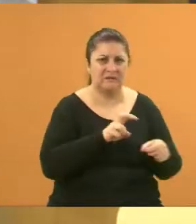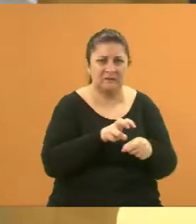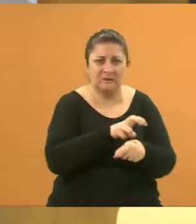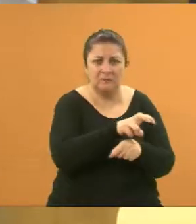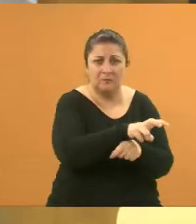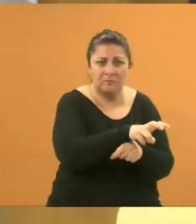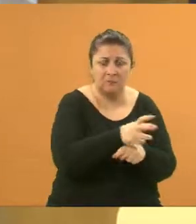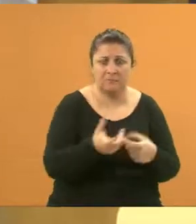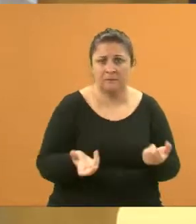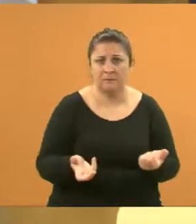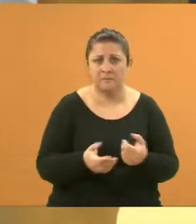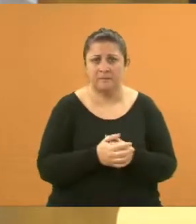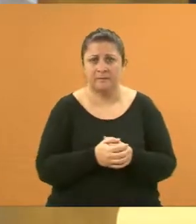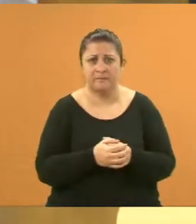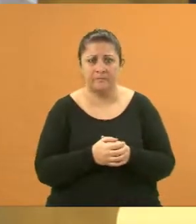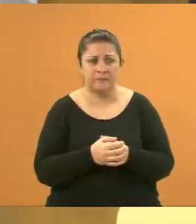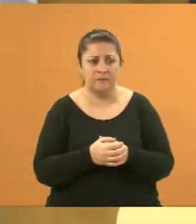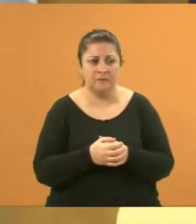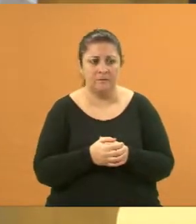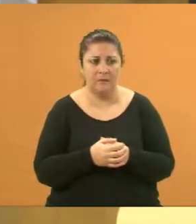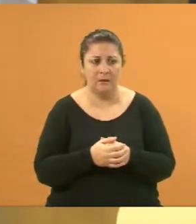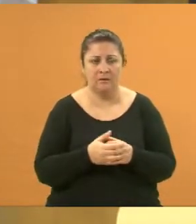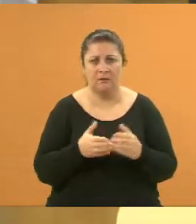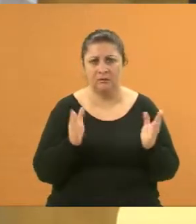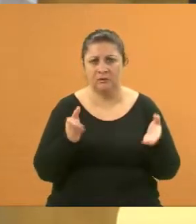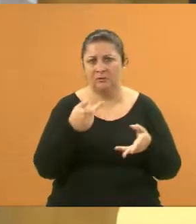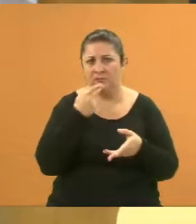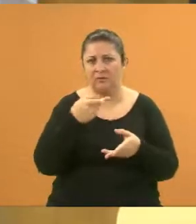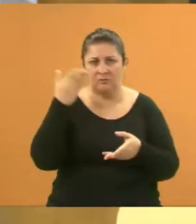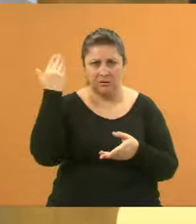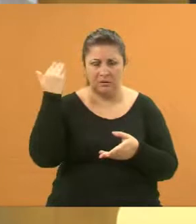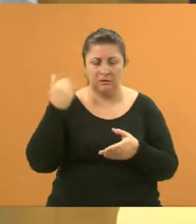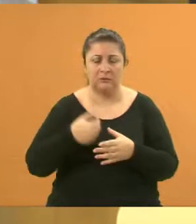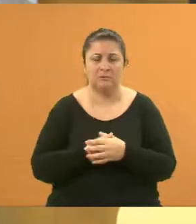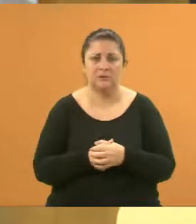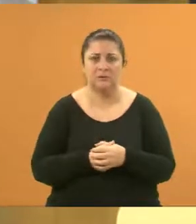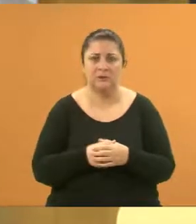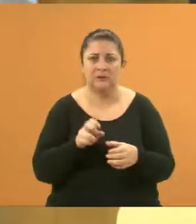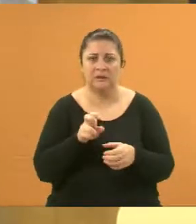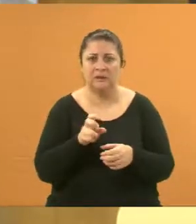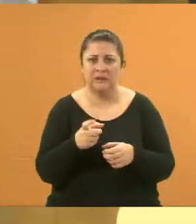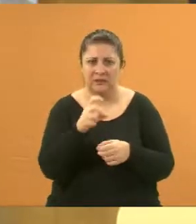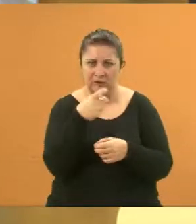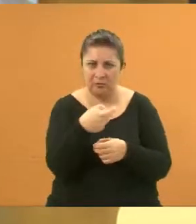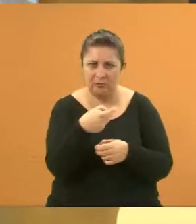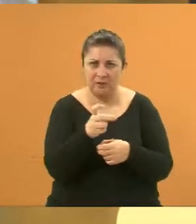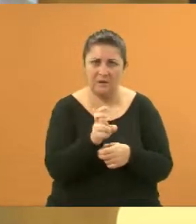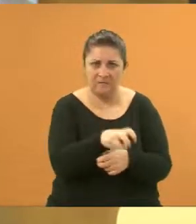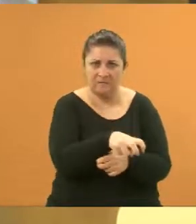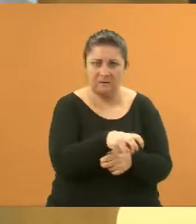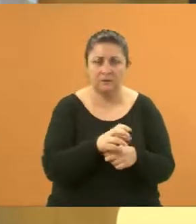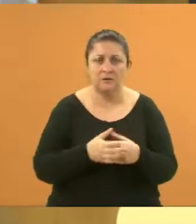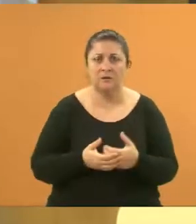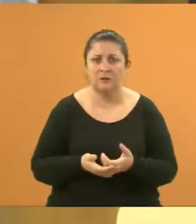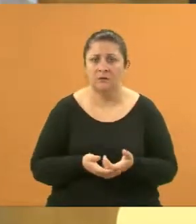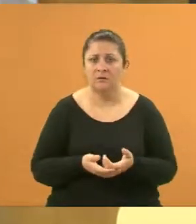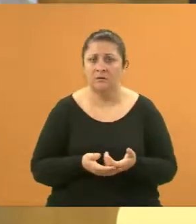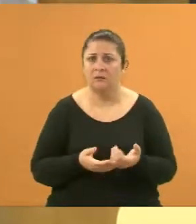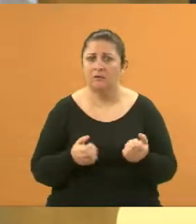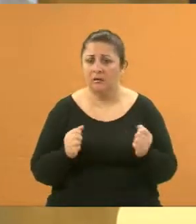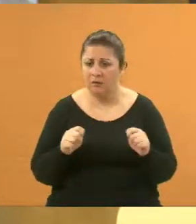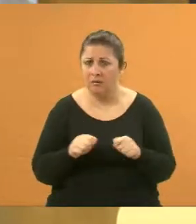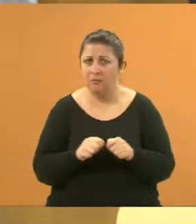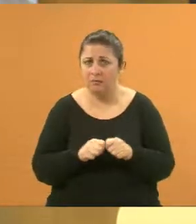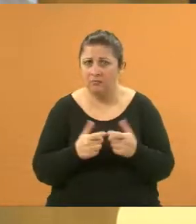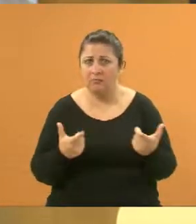cobra, cria, no caso do Parque dos Sinos, como eu já falei na sessão anterior, escorpião. É esse o efeito que